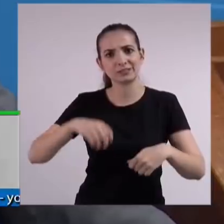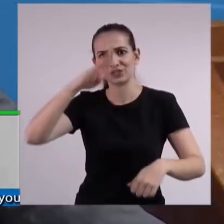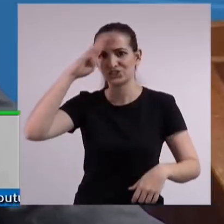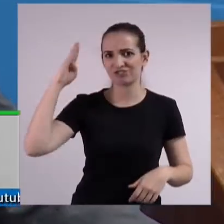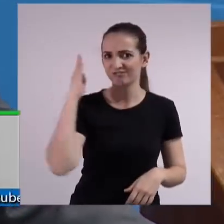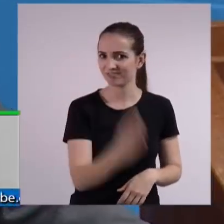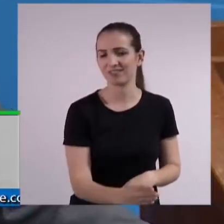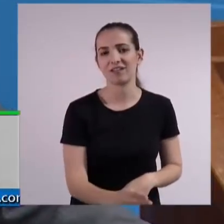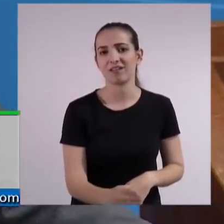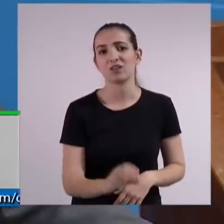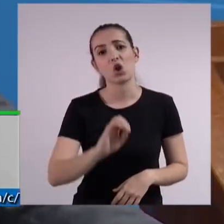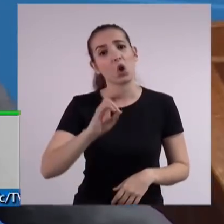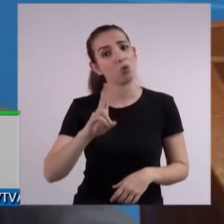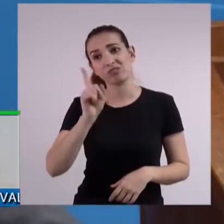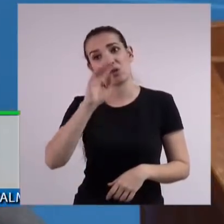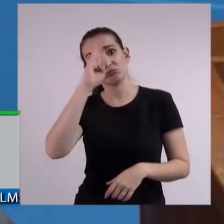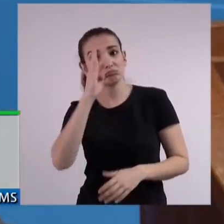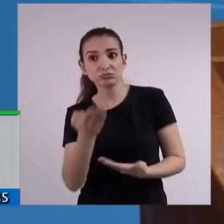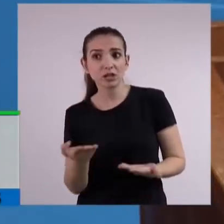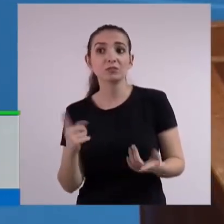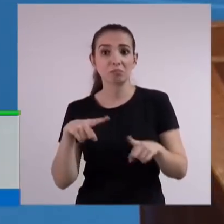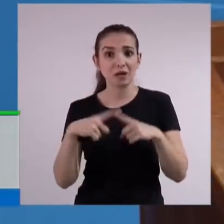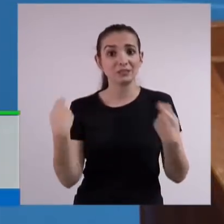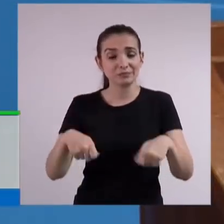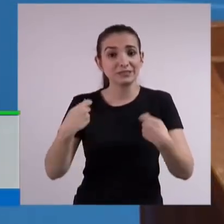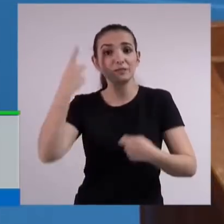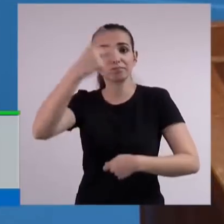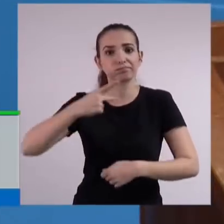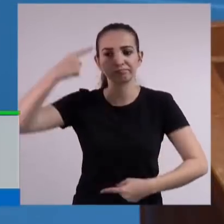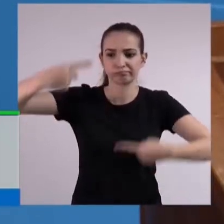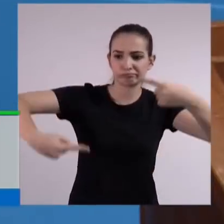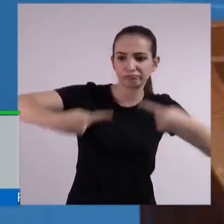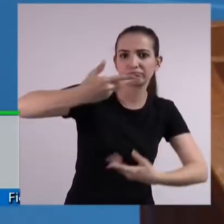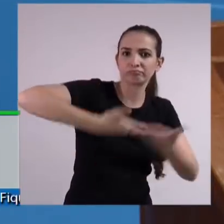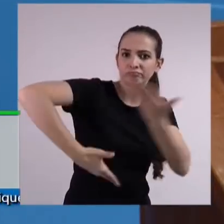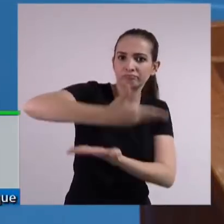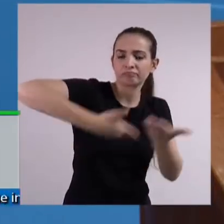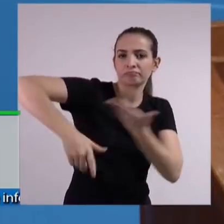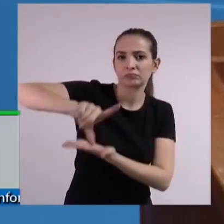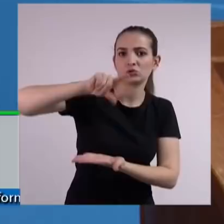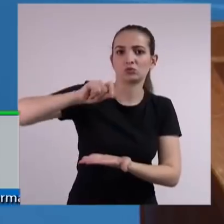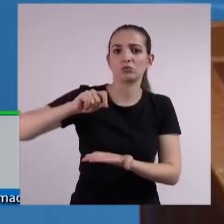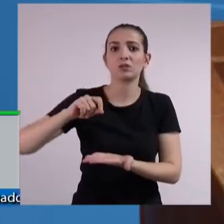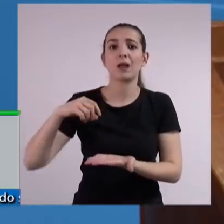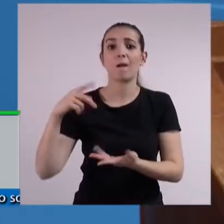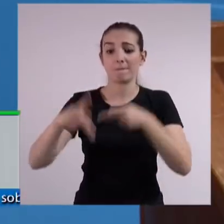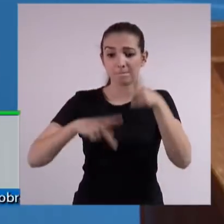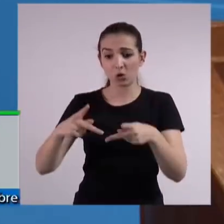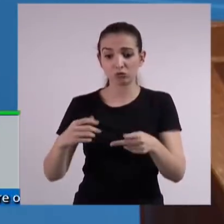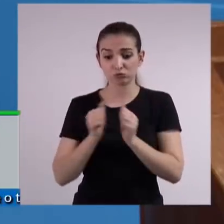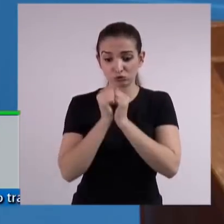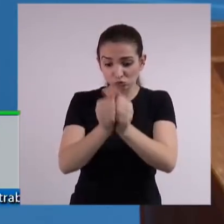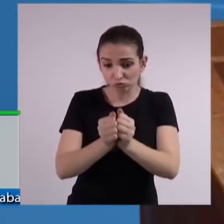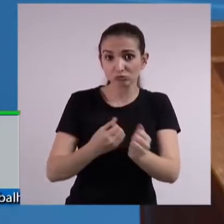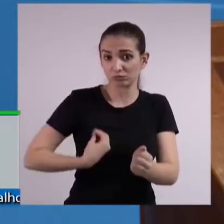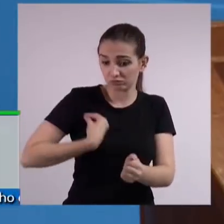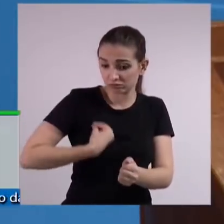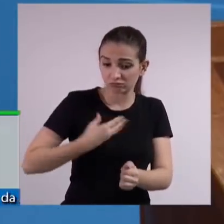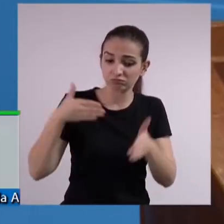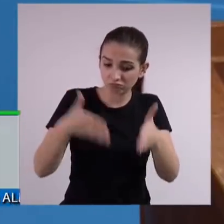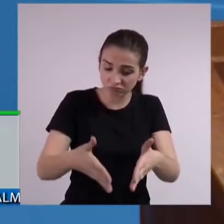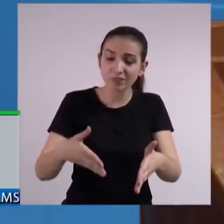das decisões políticas. A participação das pessoas é fundamental nesse momento. Mas, mais do que